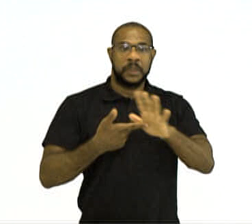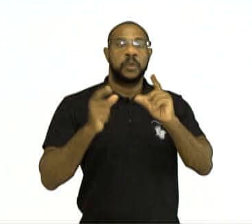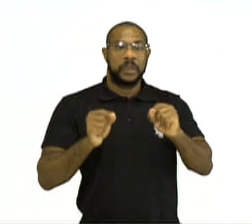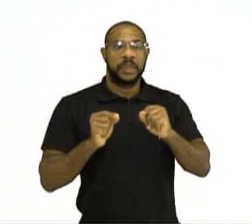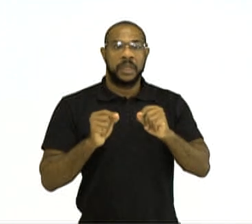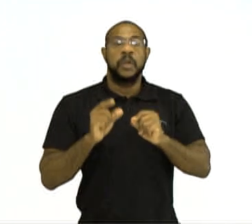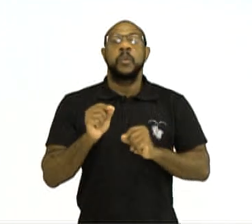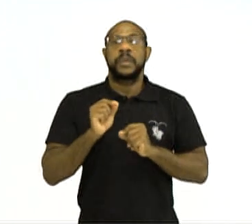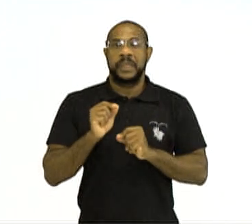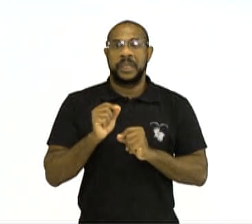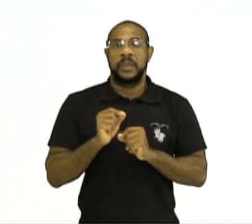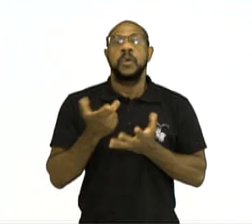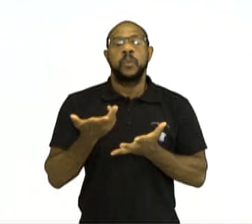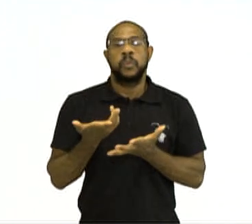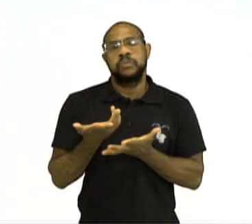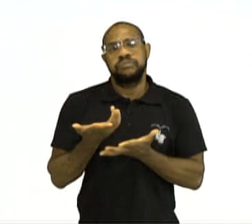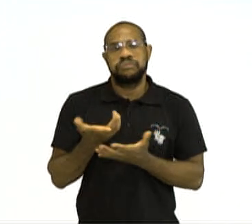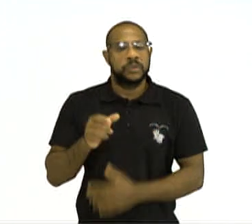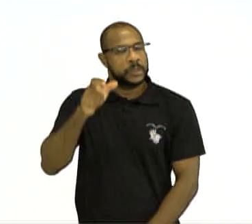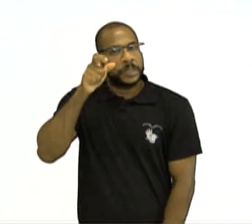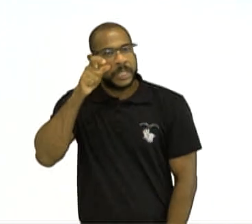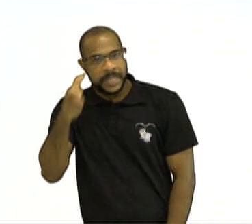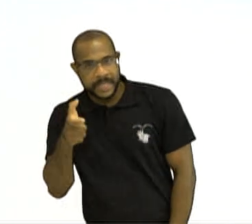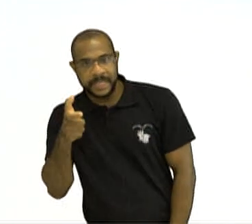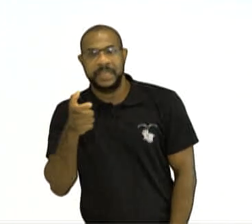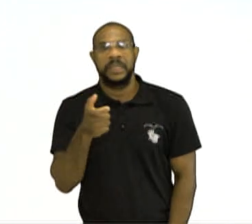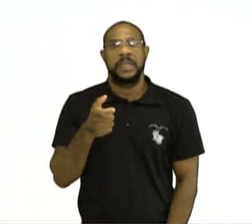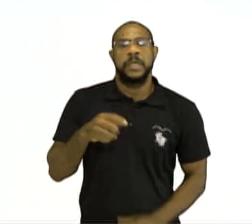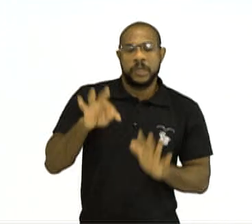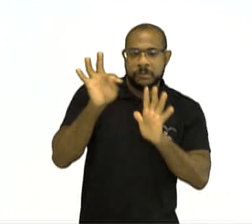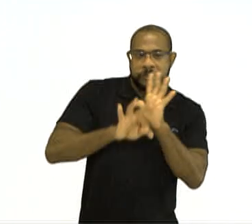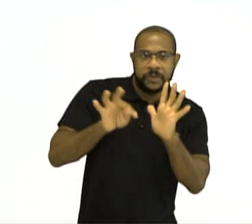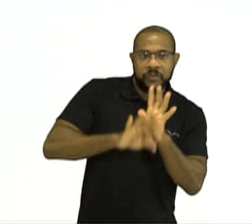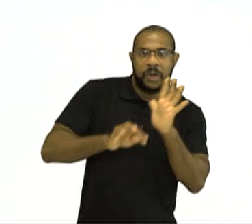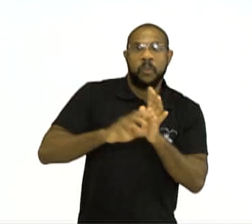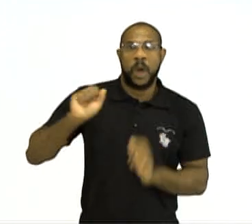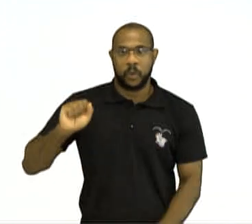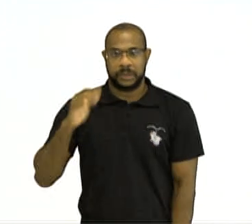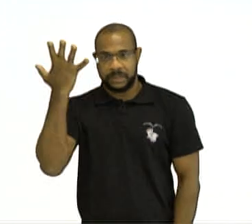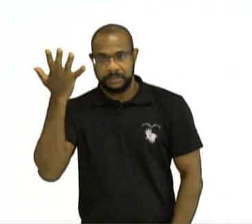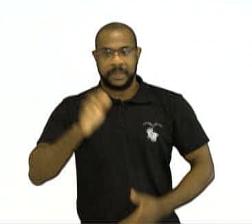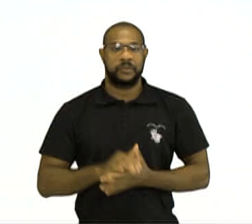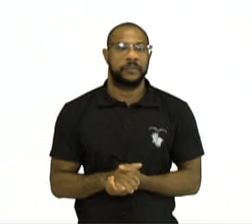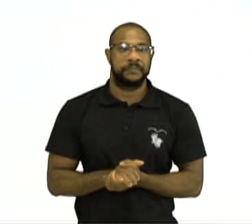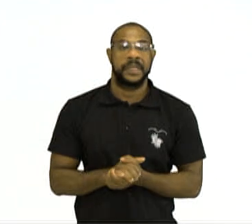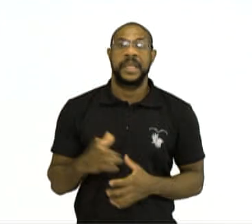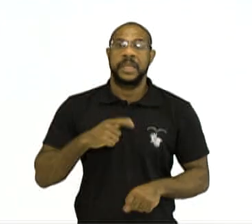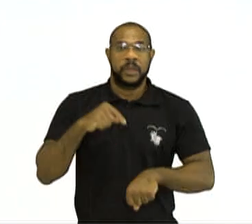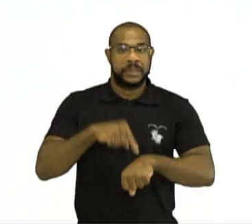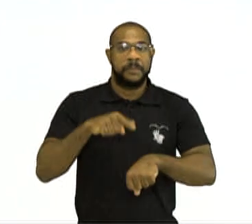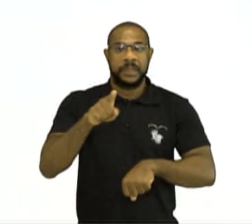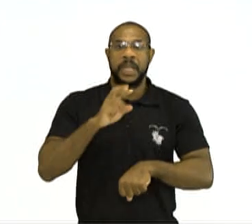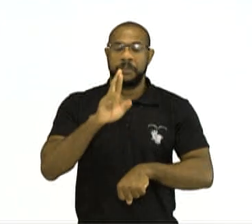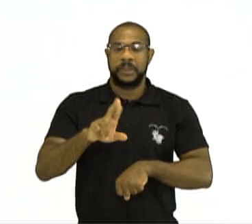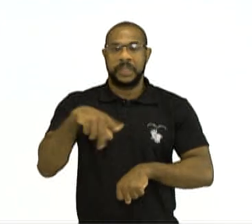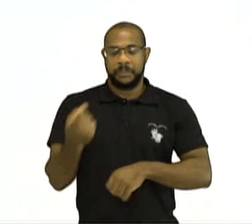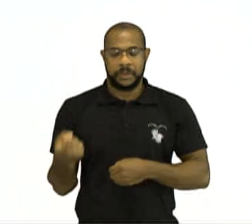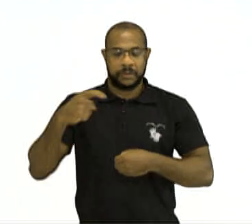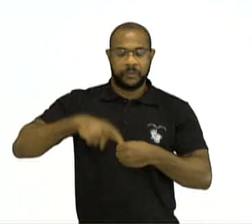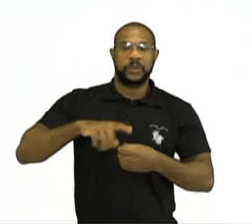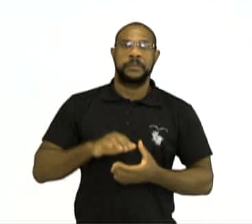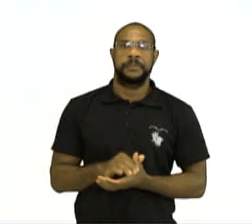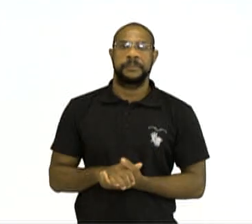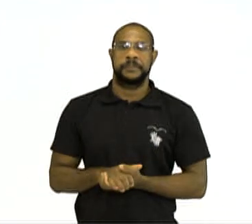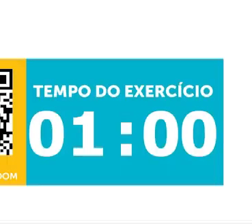de um fato ocorrido de interesse pessoal. Você terá um tempo para responder e eu já